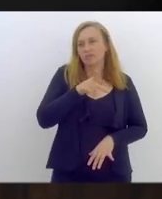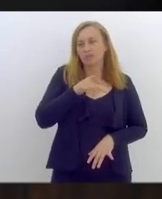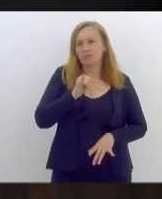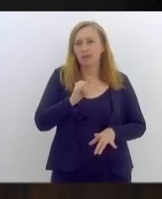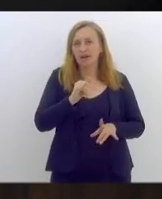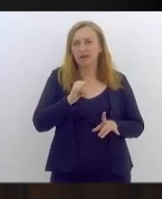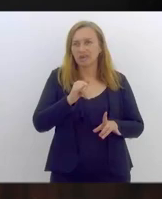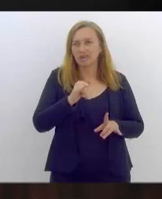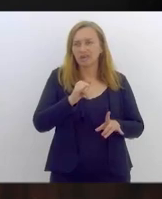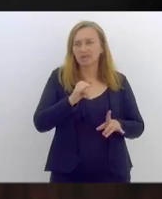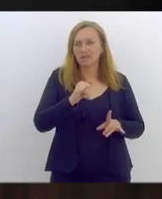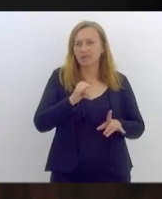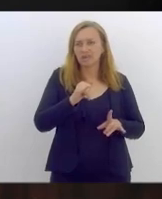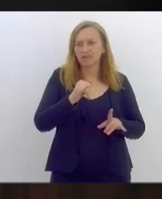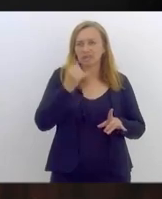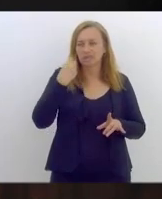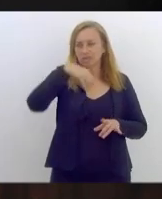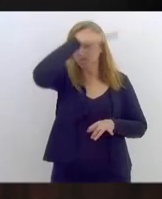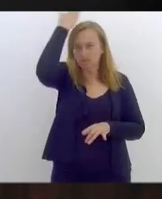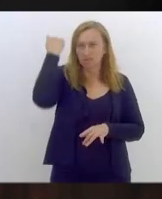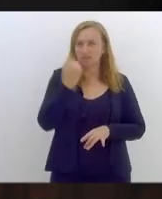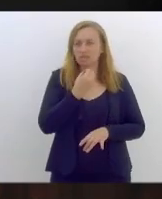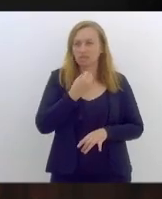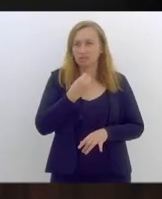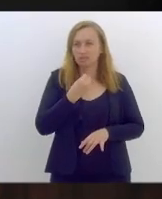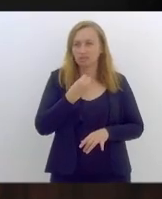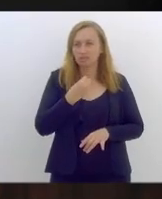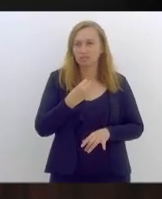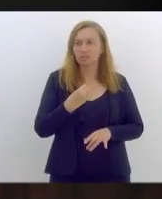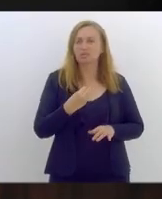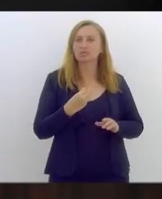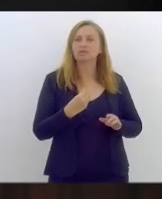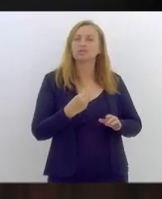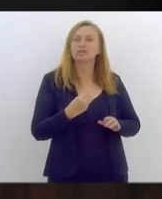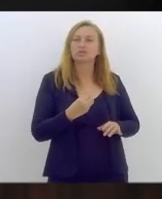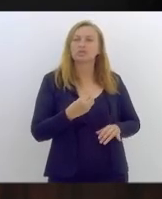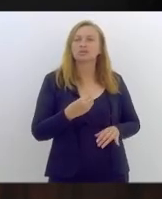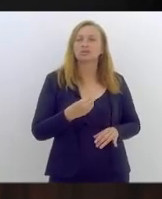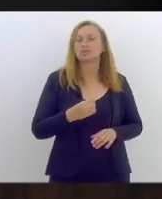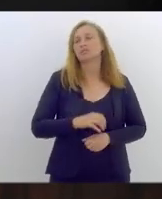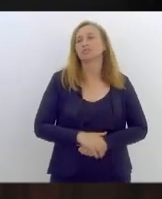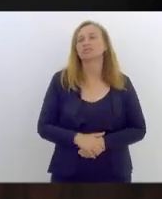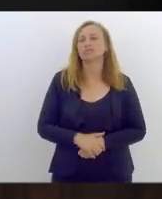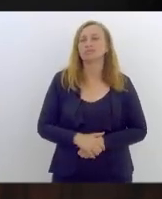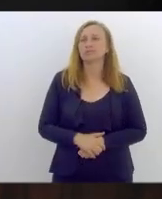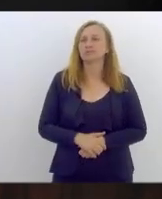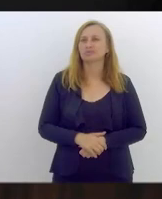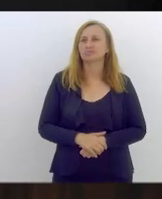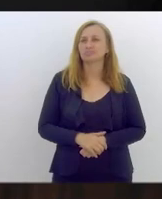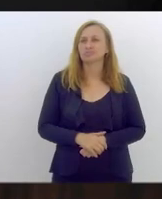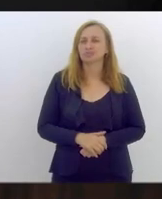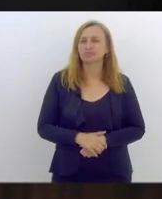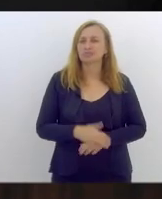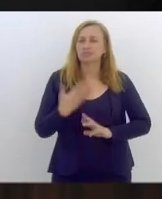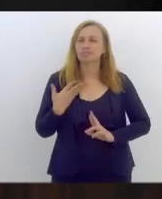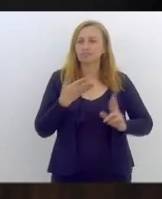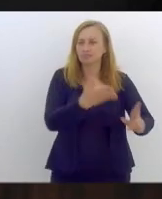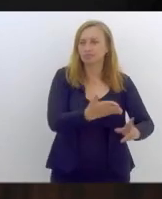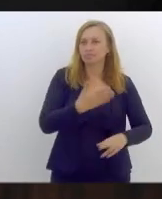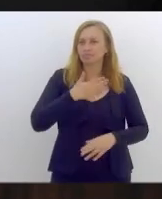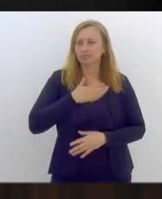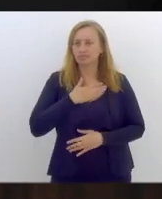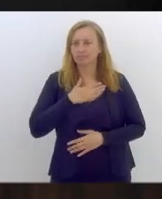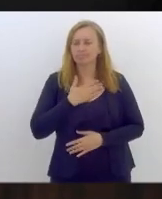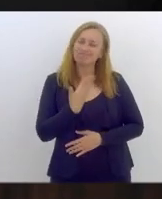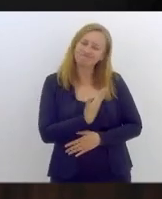na academia por solicitação do próprio terreiro. Muniz é uma entidade. É uma referência para mim,